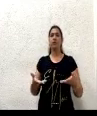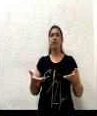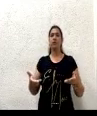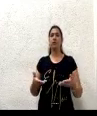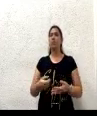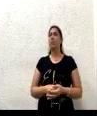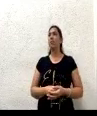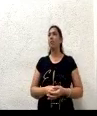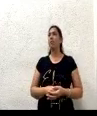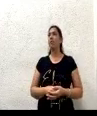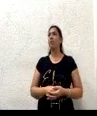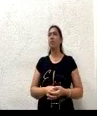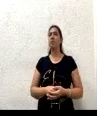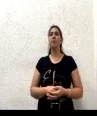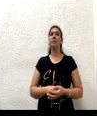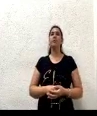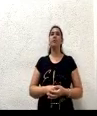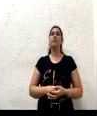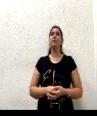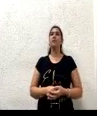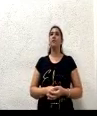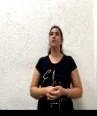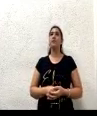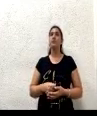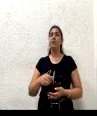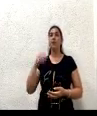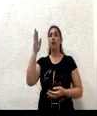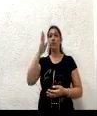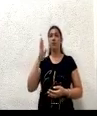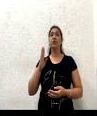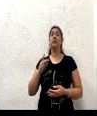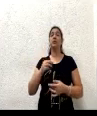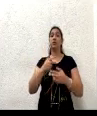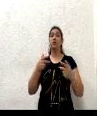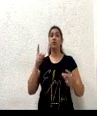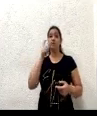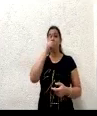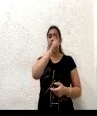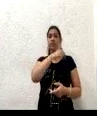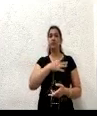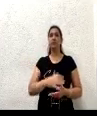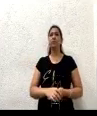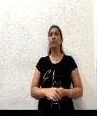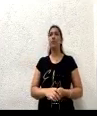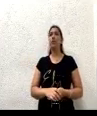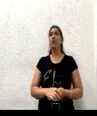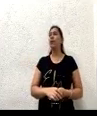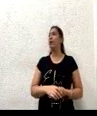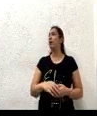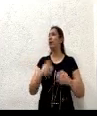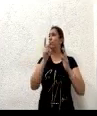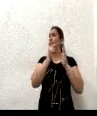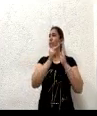população que a coisa está ficando feia aí no Brasil, né? Voltando ao projeto, presidente.